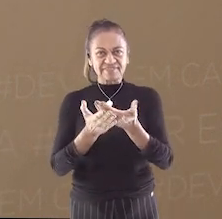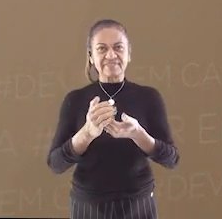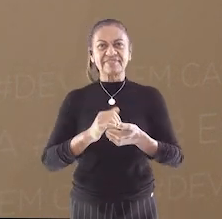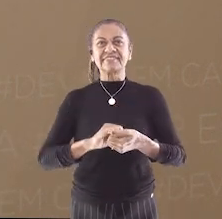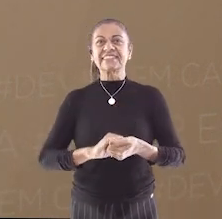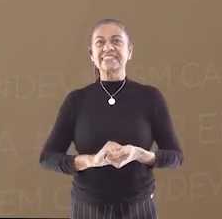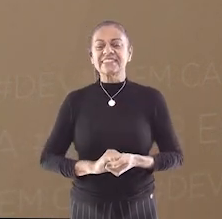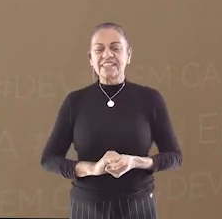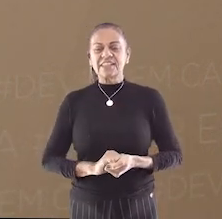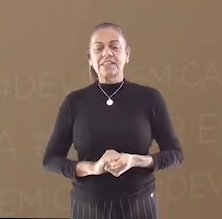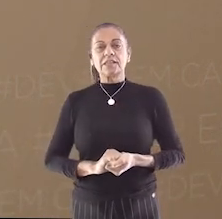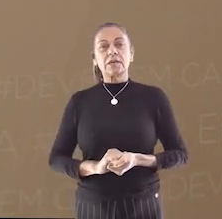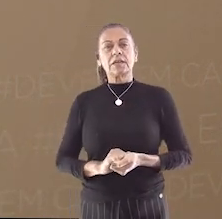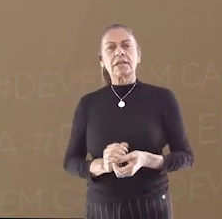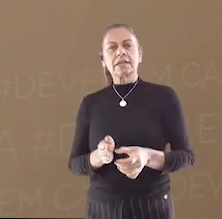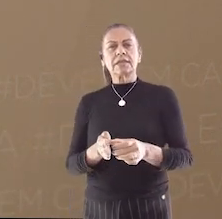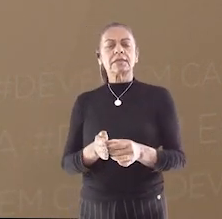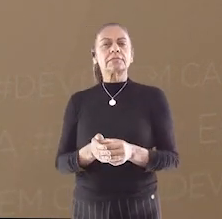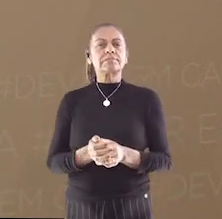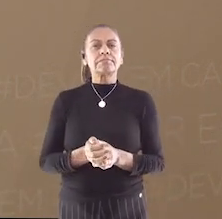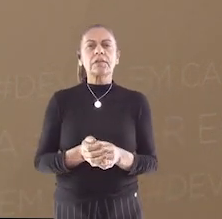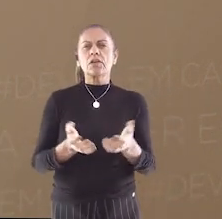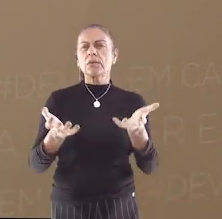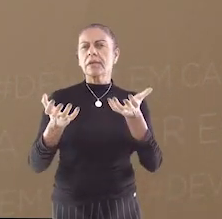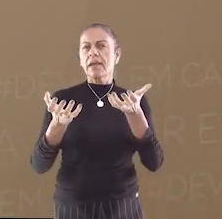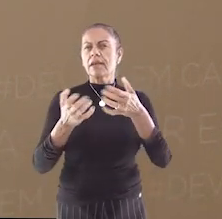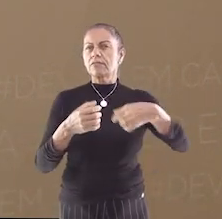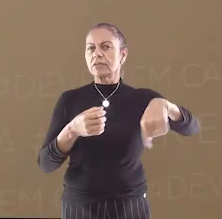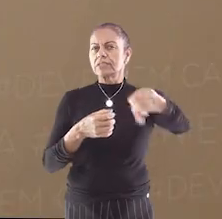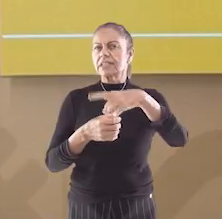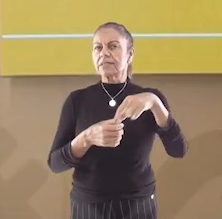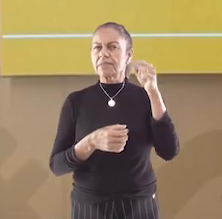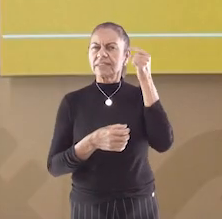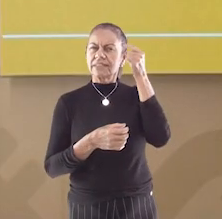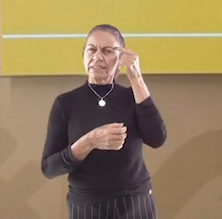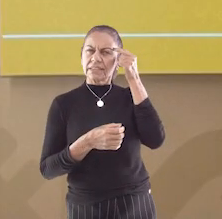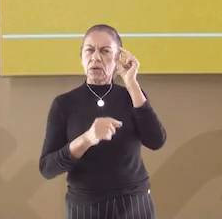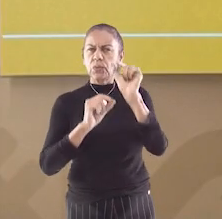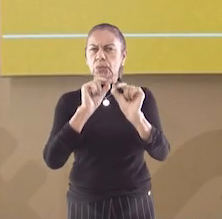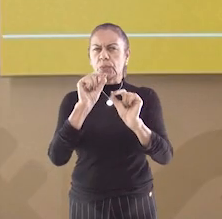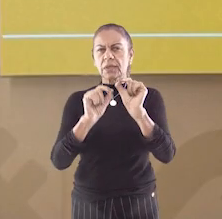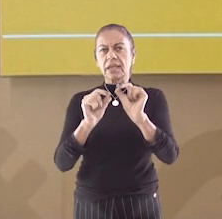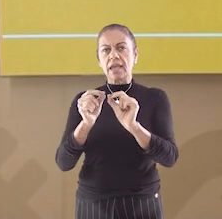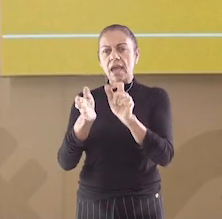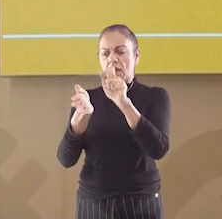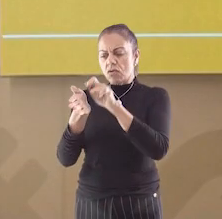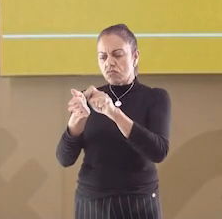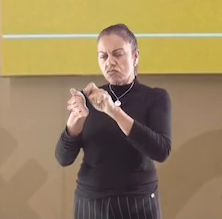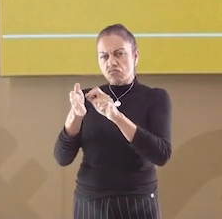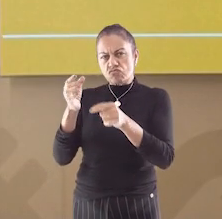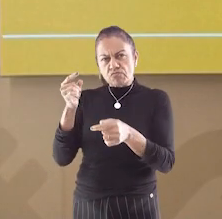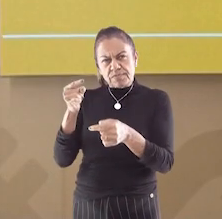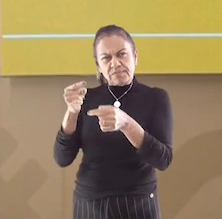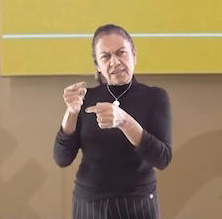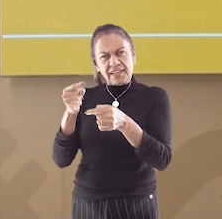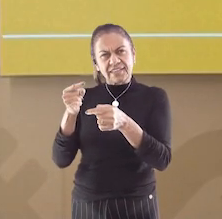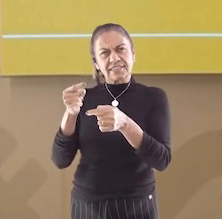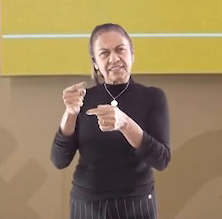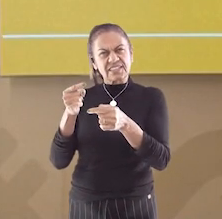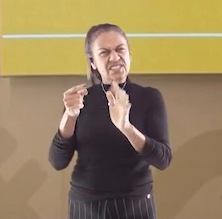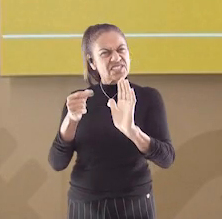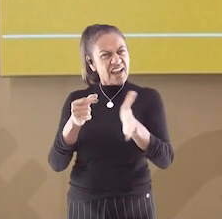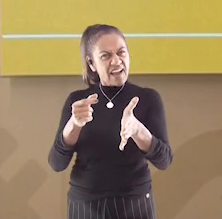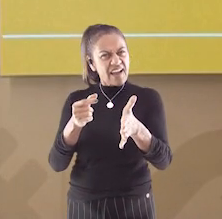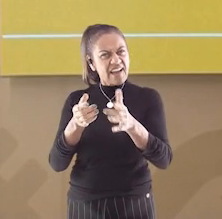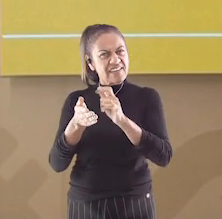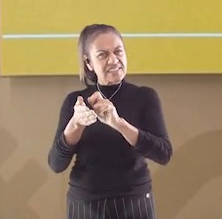Code que aparece aí na sua tela. Agora sim, vamos à aula? Para começarmos, quero que vocês pensem um pouco sobre